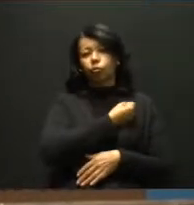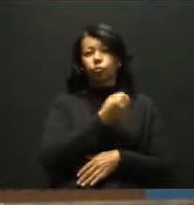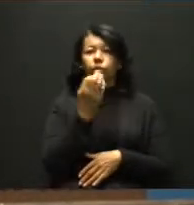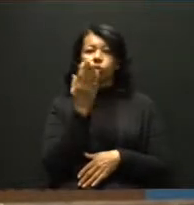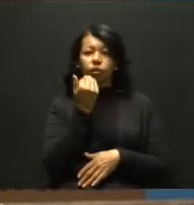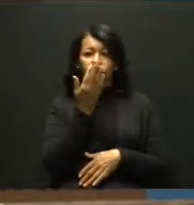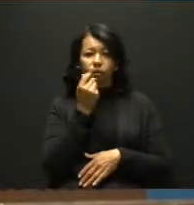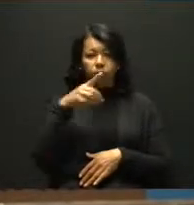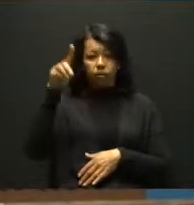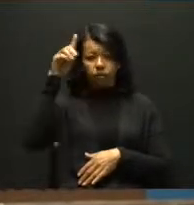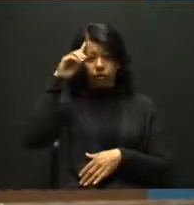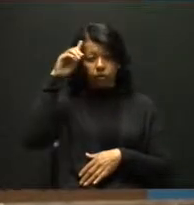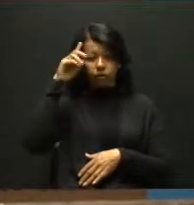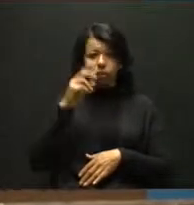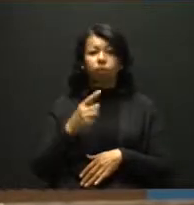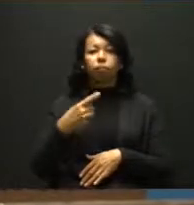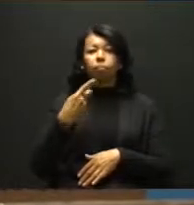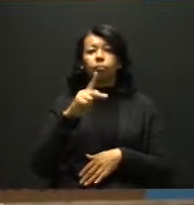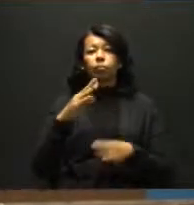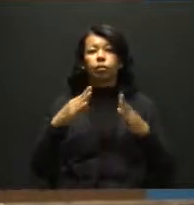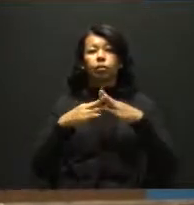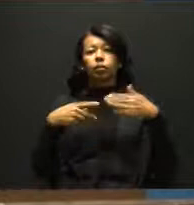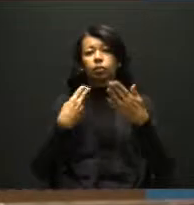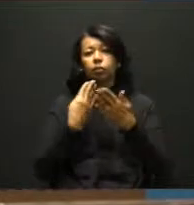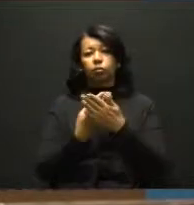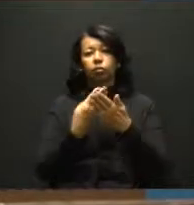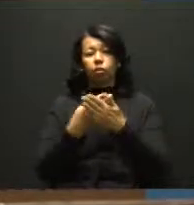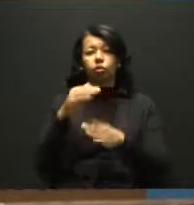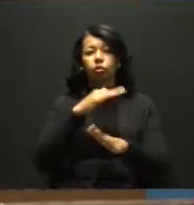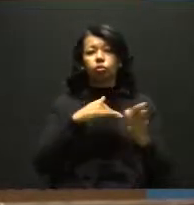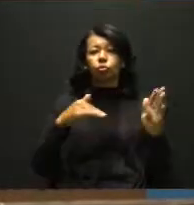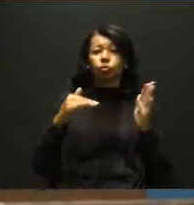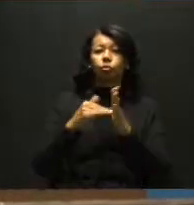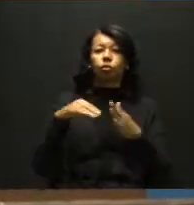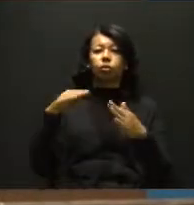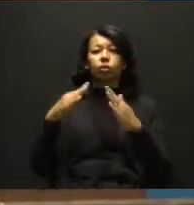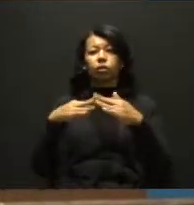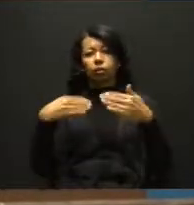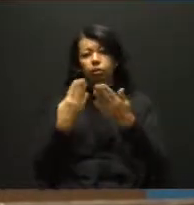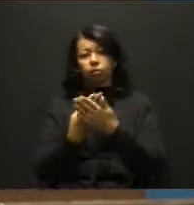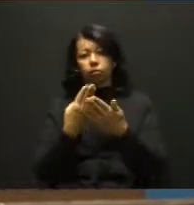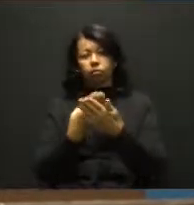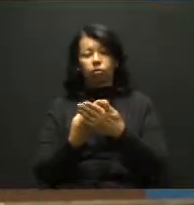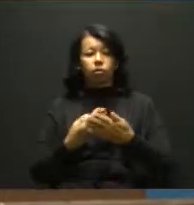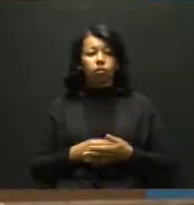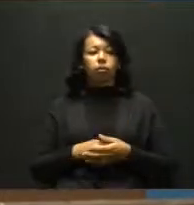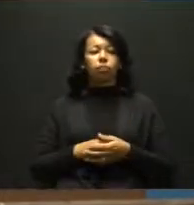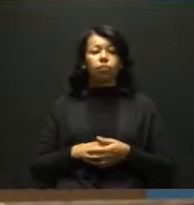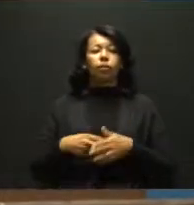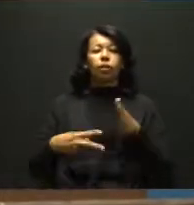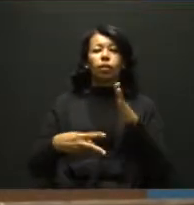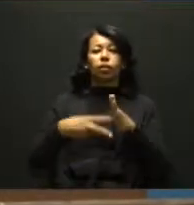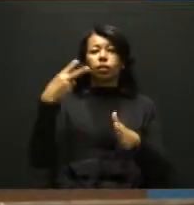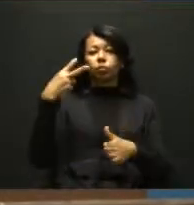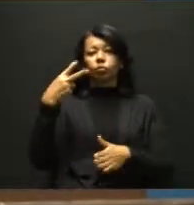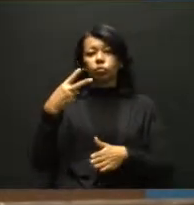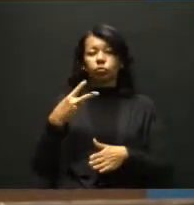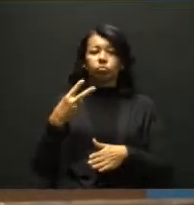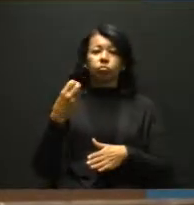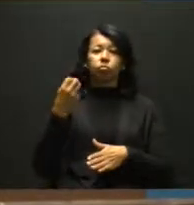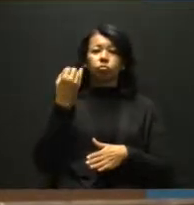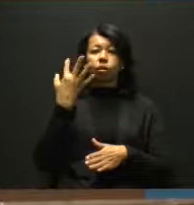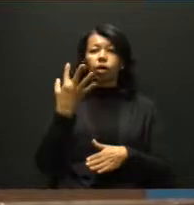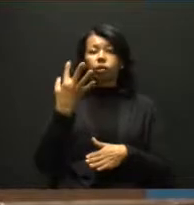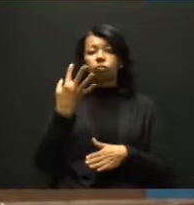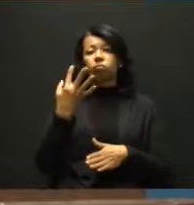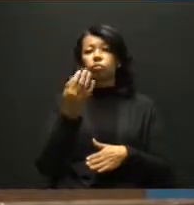dia por unidade escolar de todas as unidades municipais segundo os vários tipos de